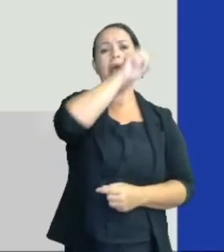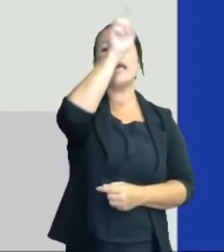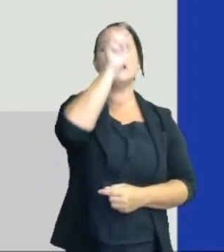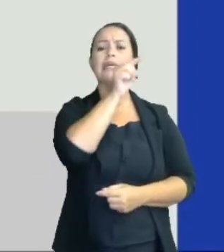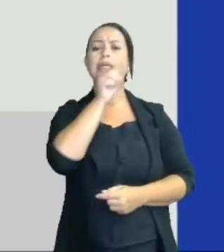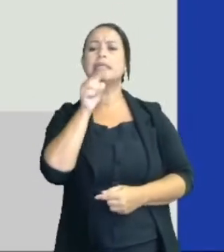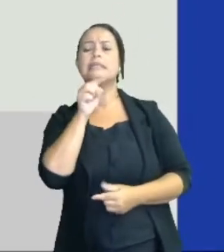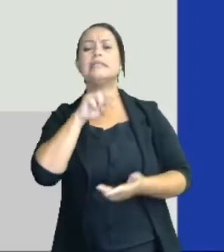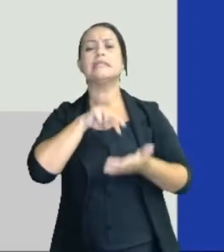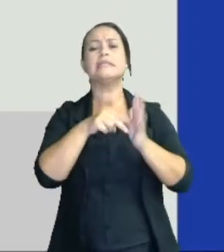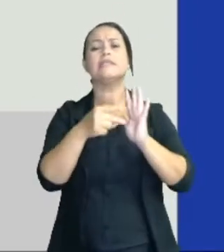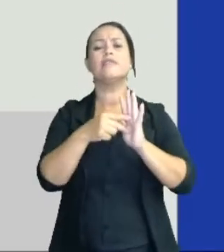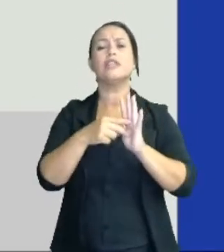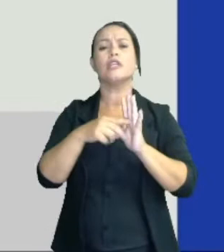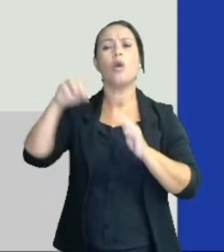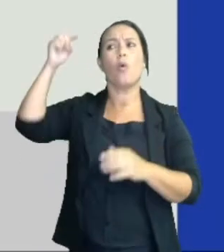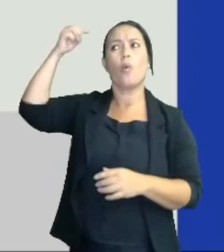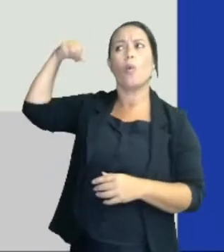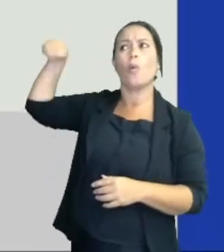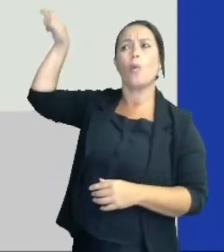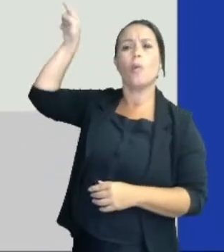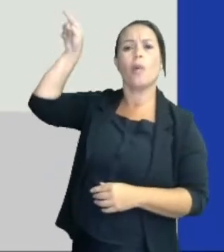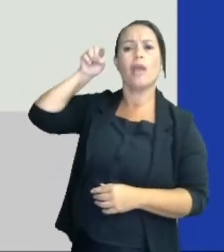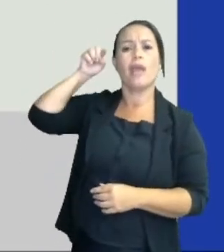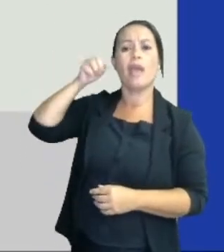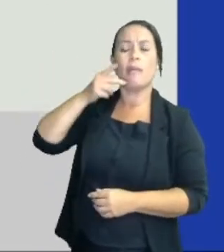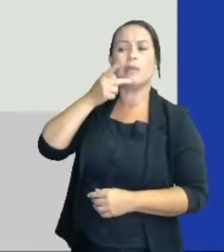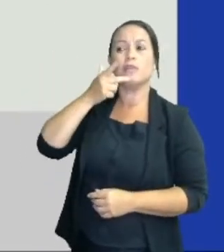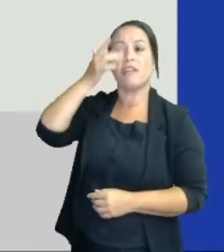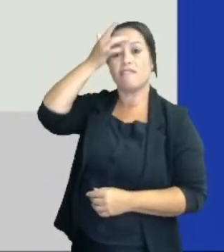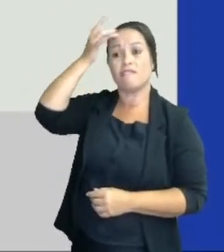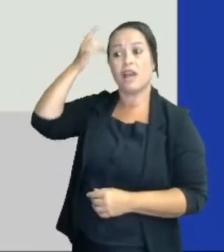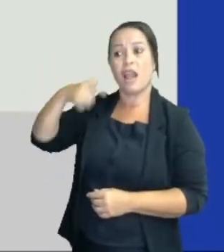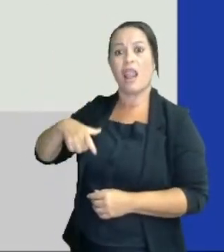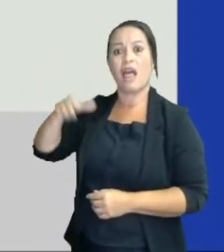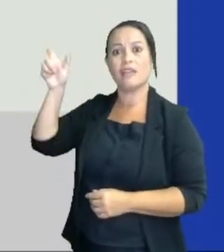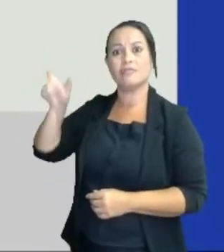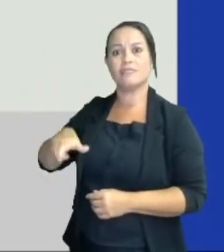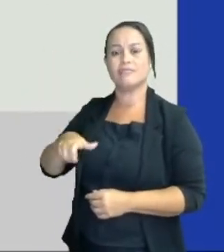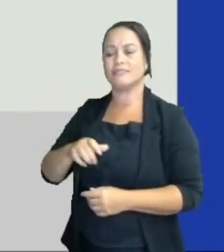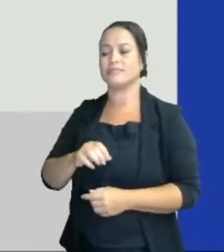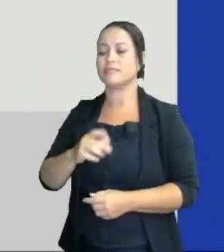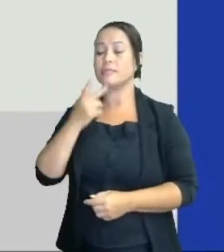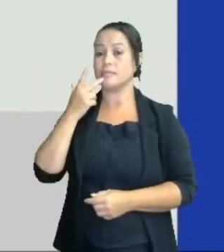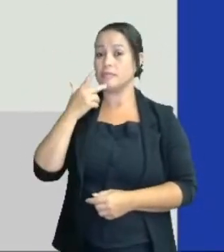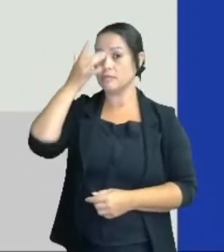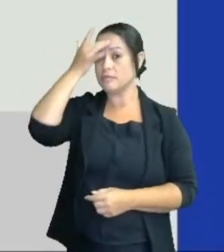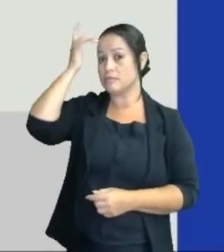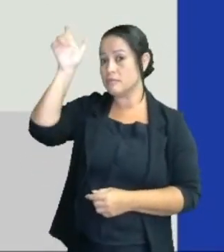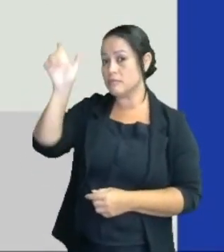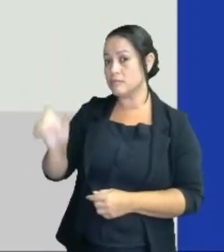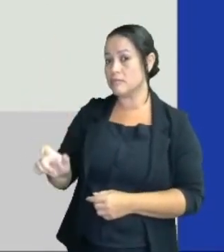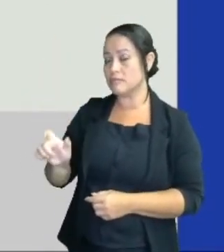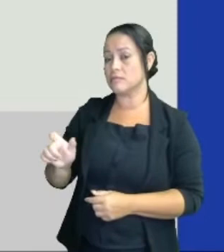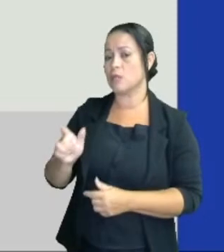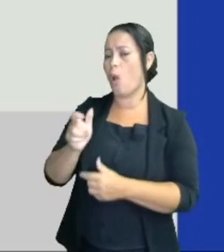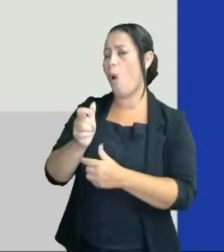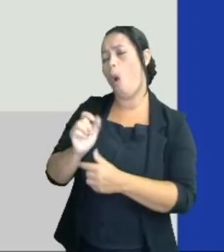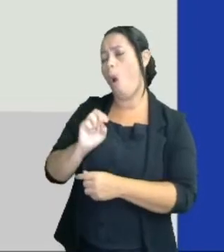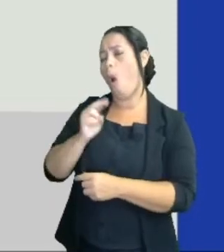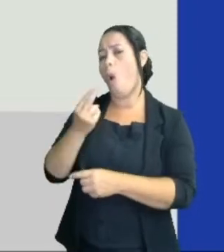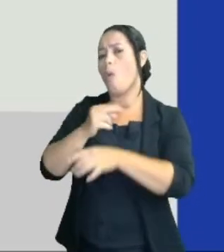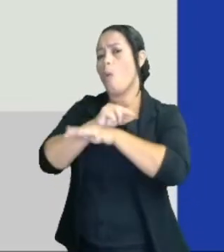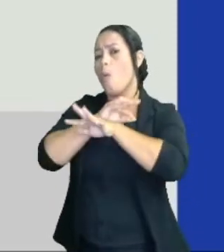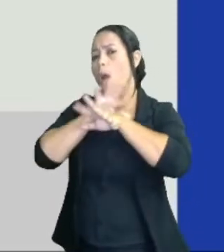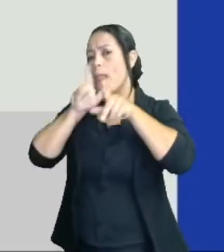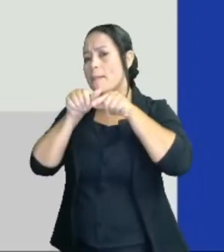ele fala do personagem. É a fala do personagem, na verdade. Fala do personagem. Então, sempre